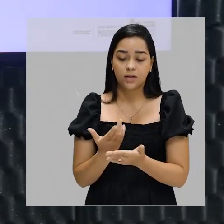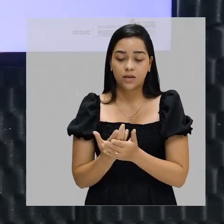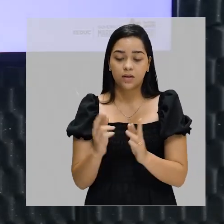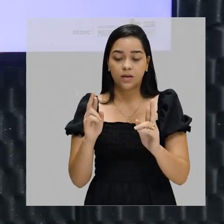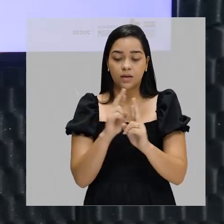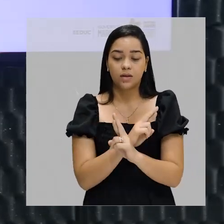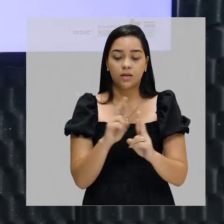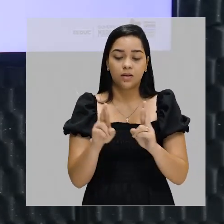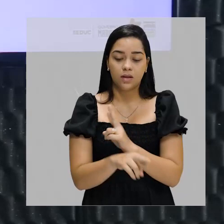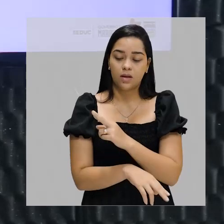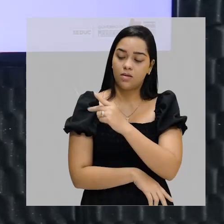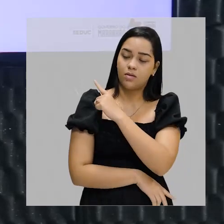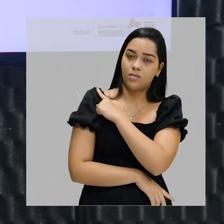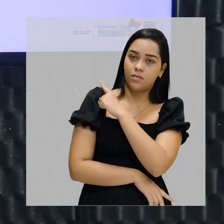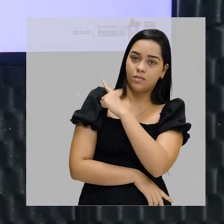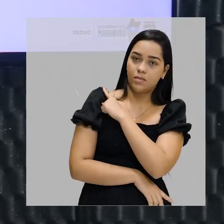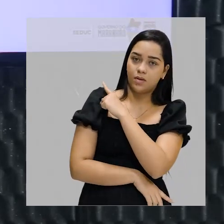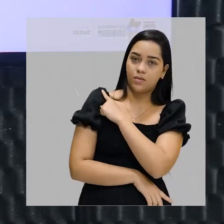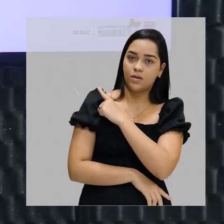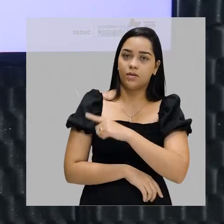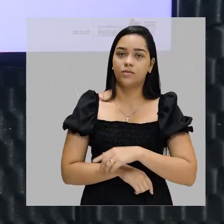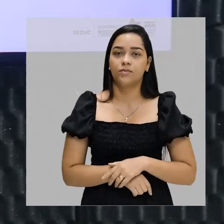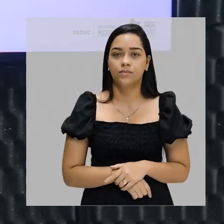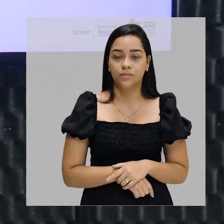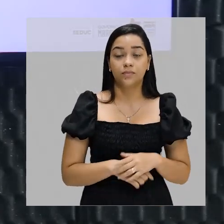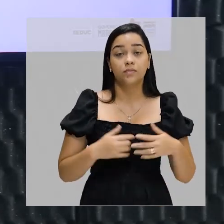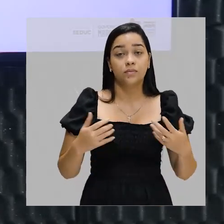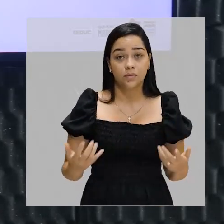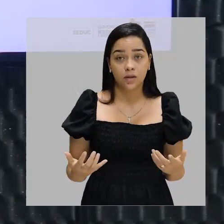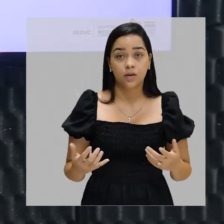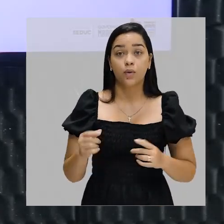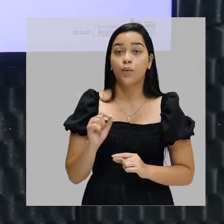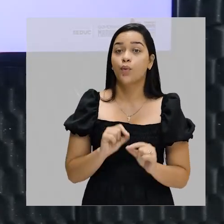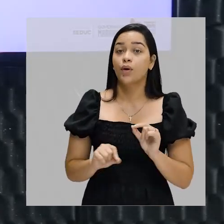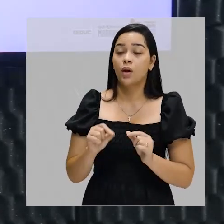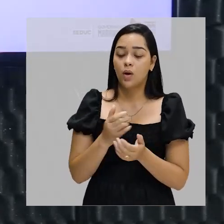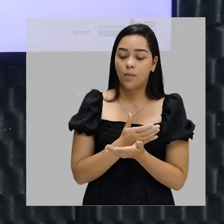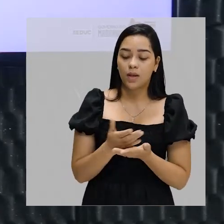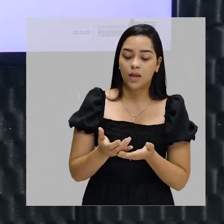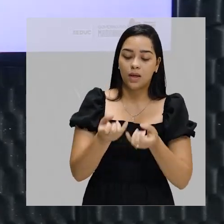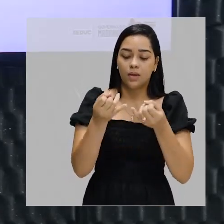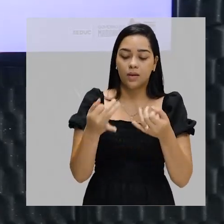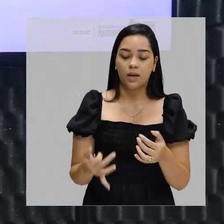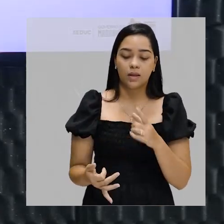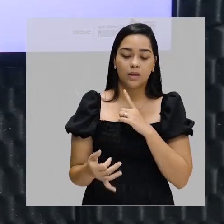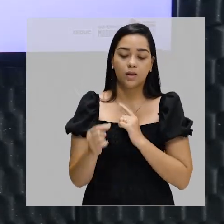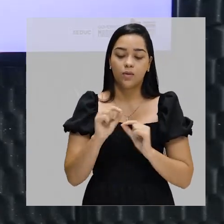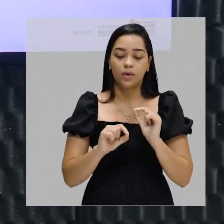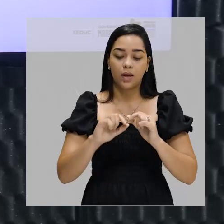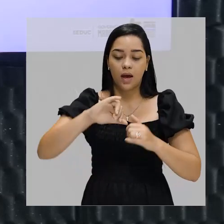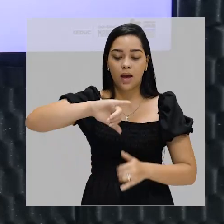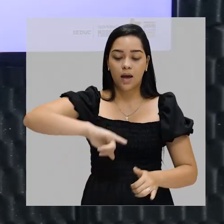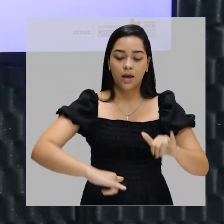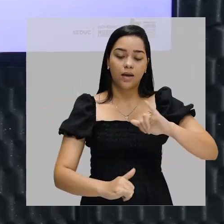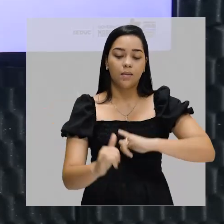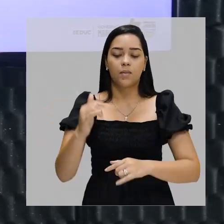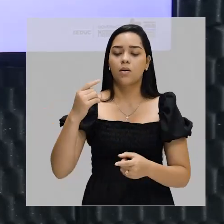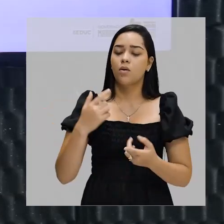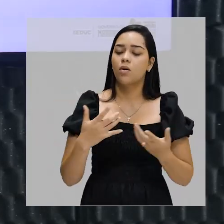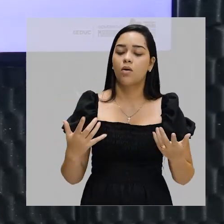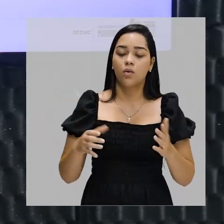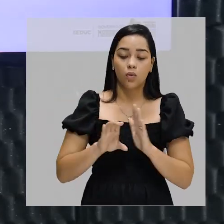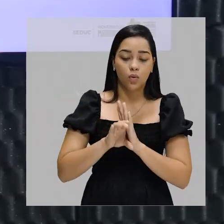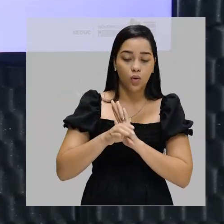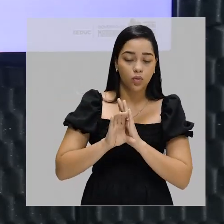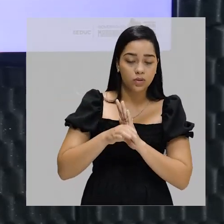relacionadas ao primeiro ano do ensino médio, ok? Estamos começando a falar sobre a química, o que é a química, o